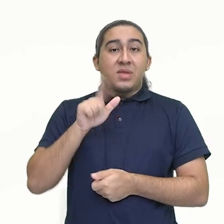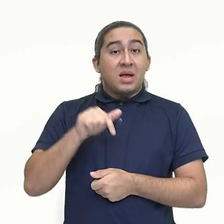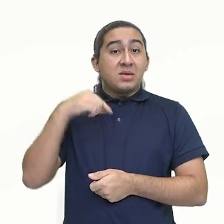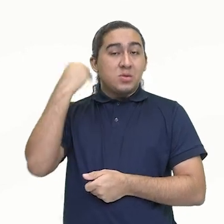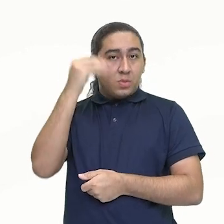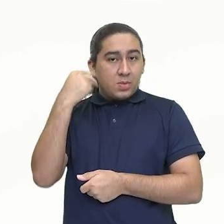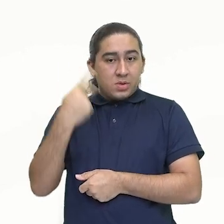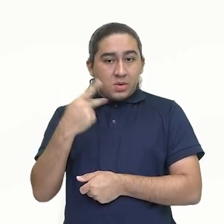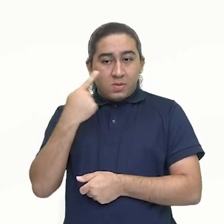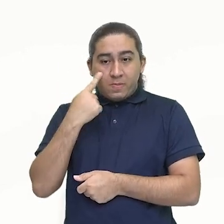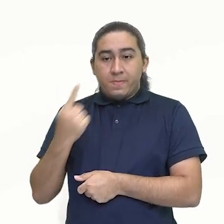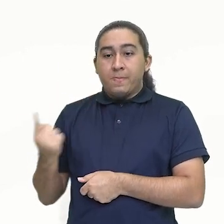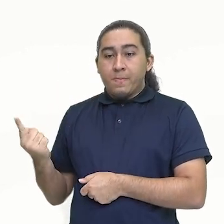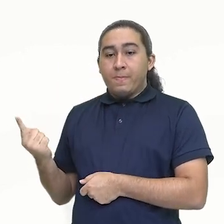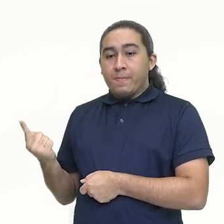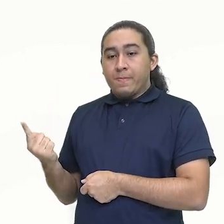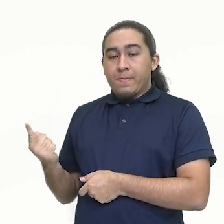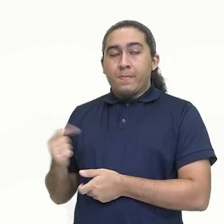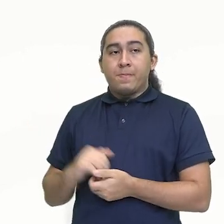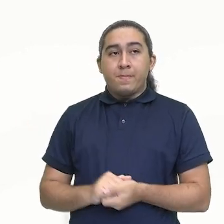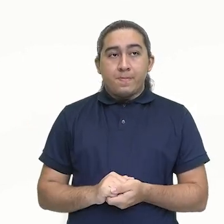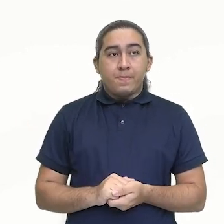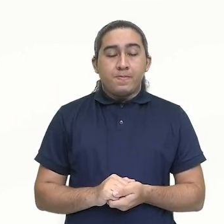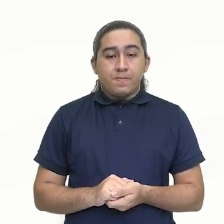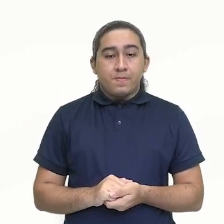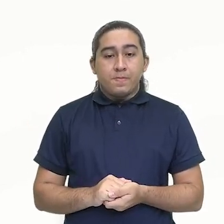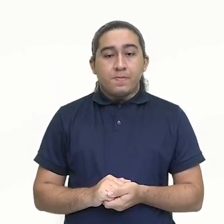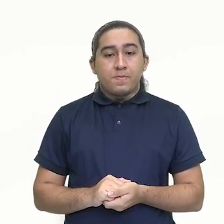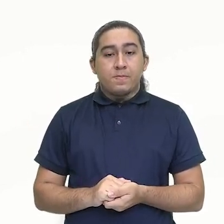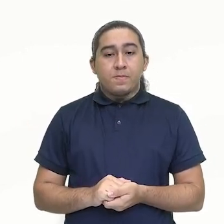e Urey, e isso